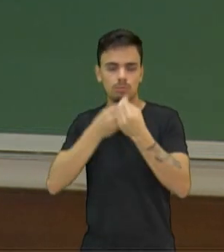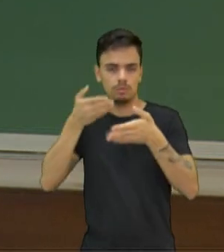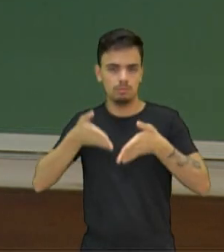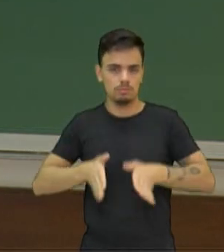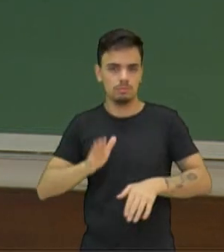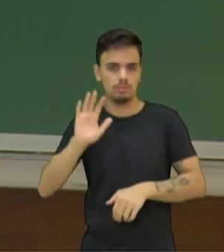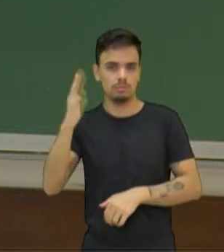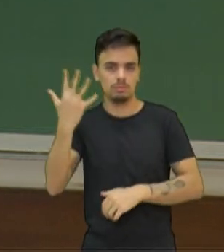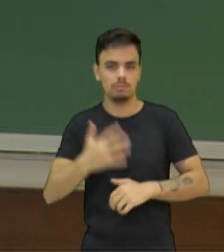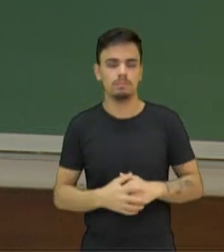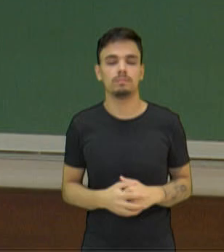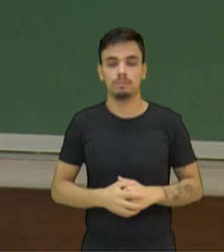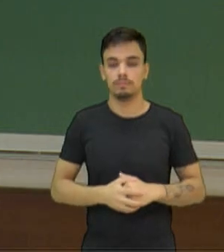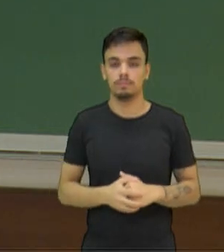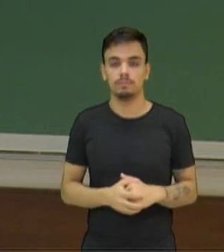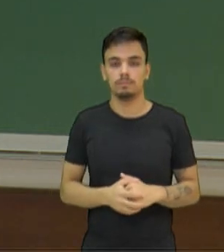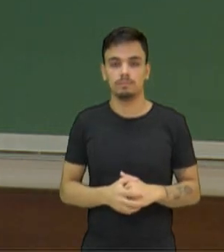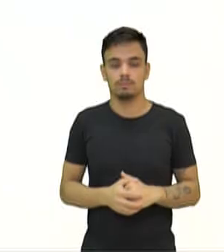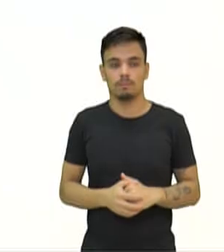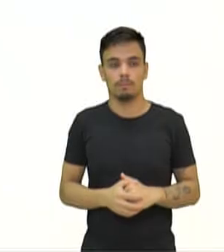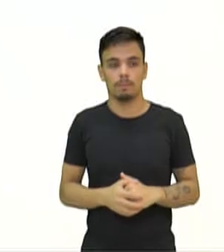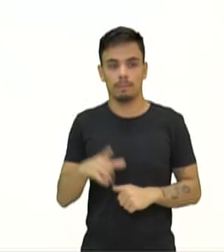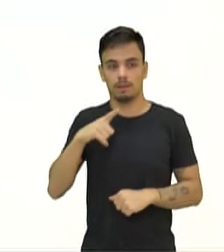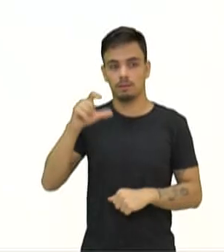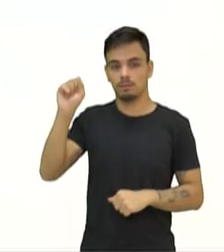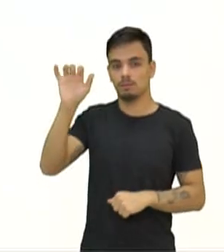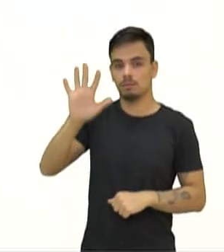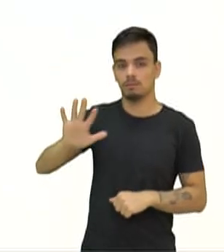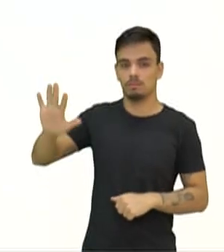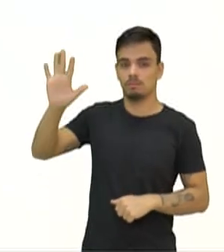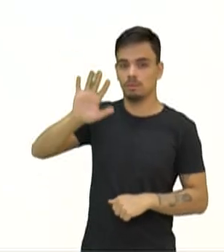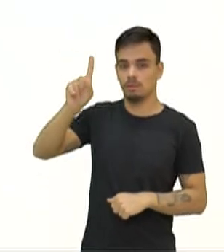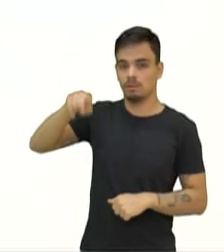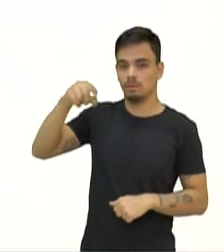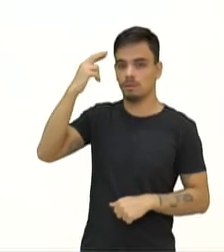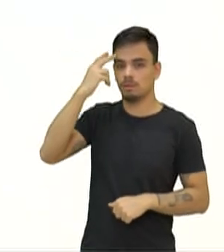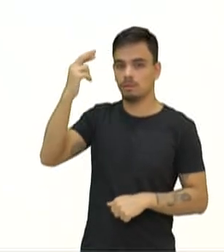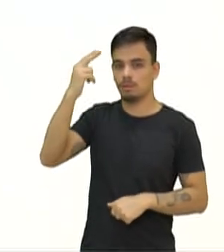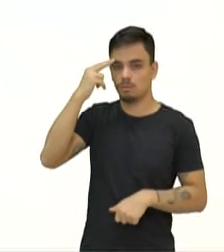acontecer. Beleza, minha gente, aqui uma imagem de um parto natural, né?